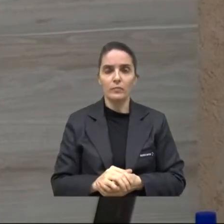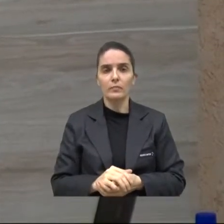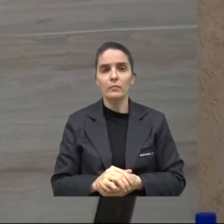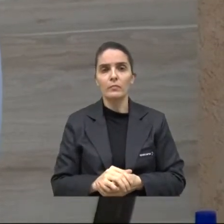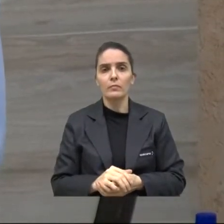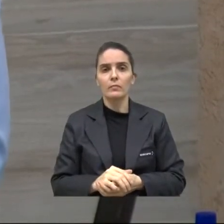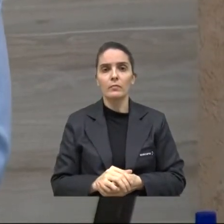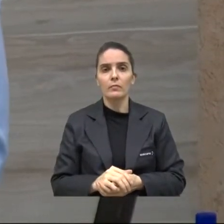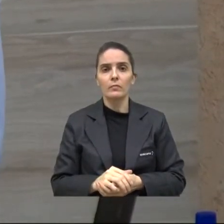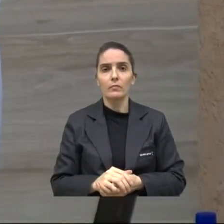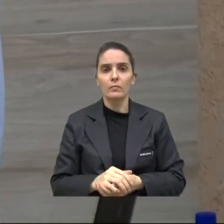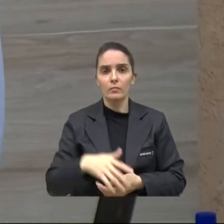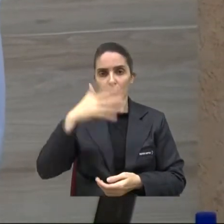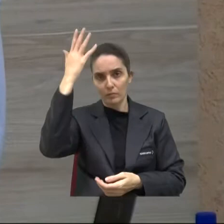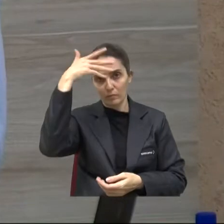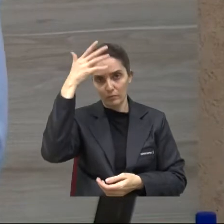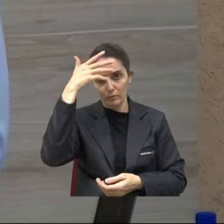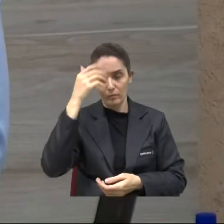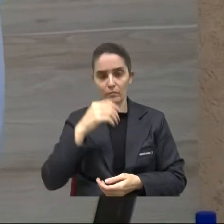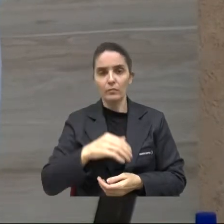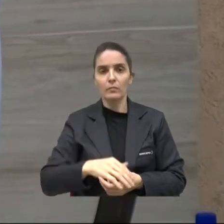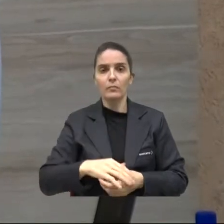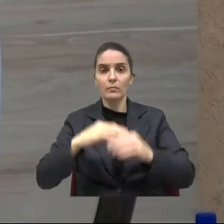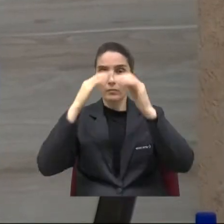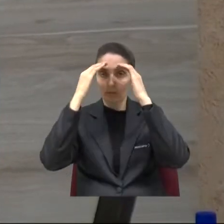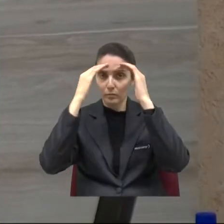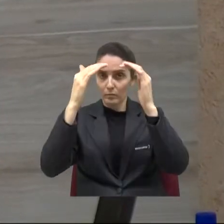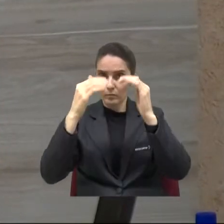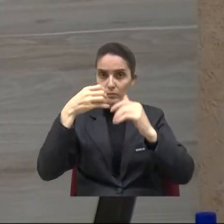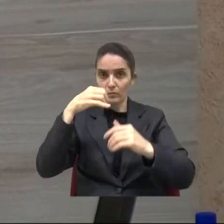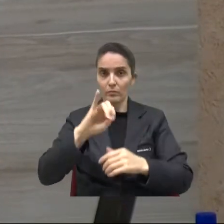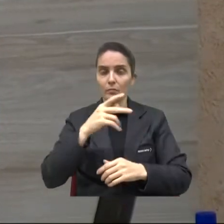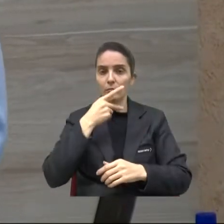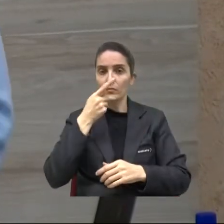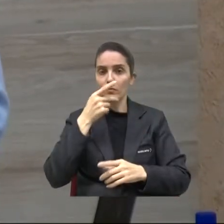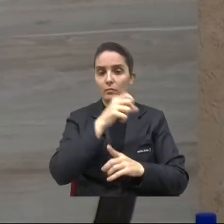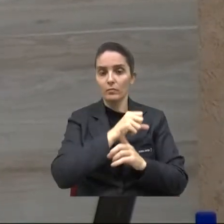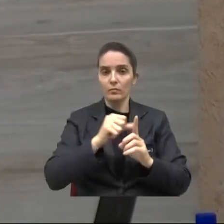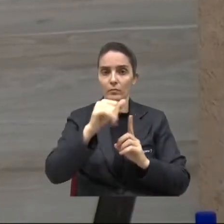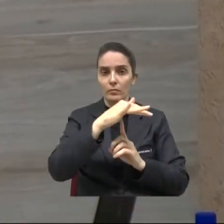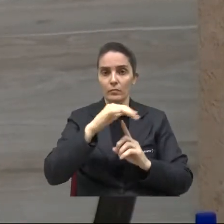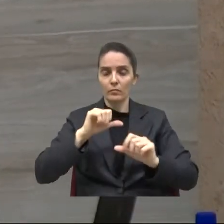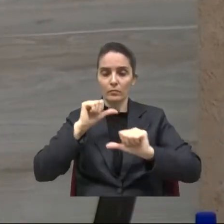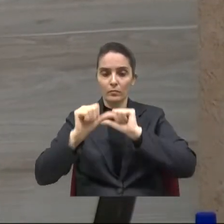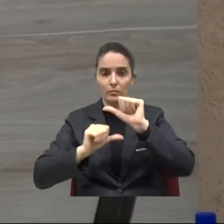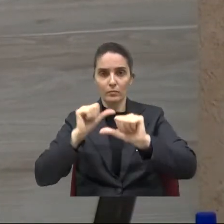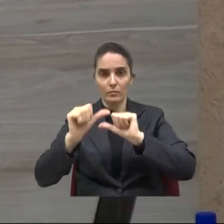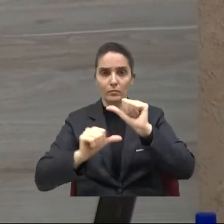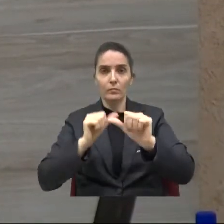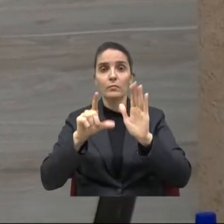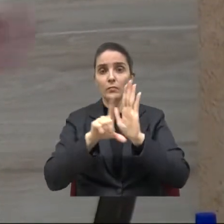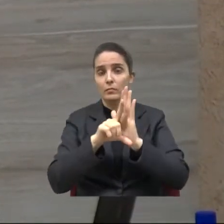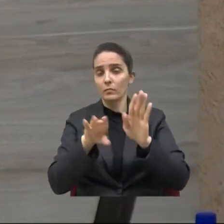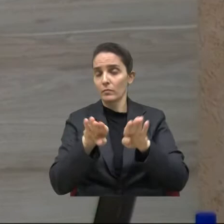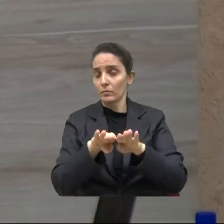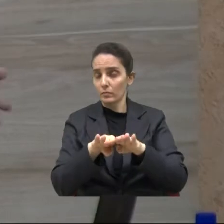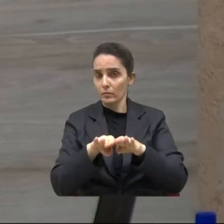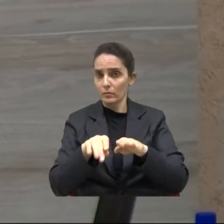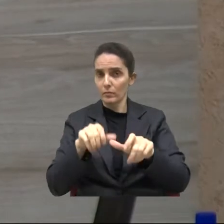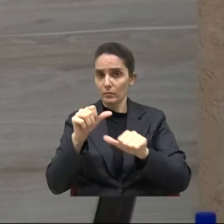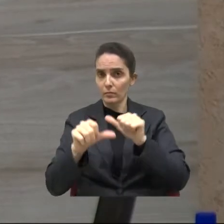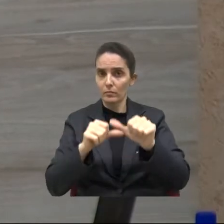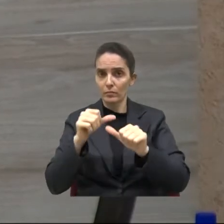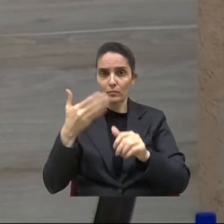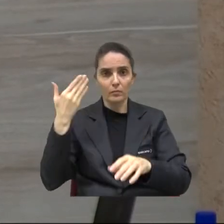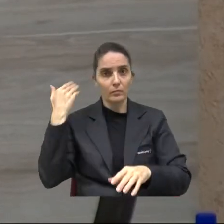eu respeito as colocações. Quando nós falamos que a sociedade muda e que com ela as leis, nós tínhamos um